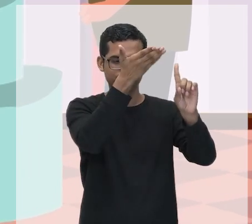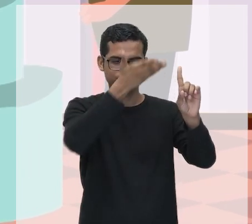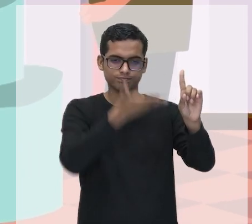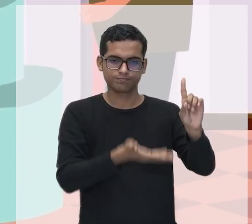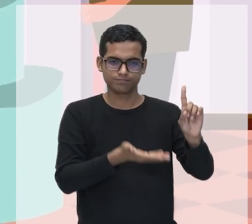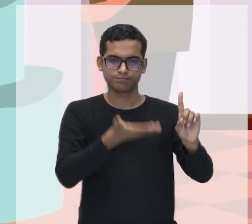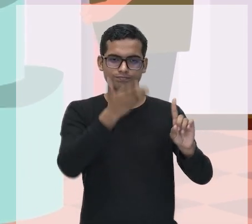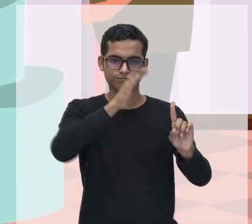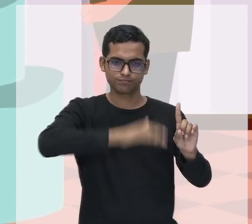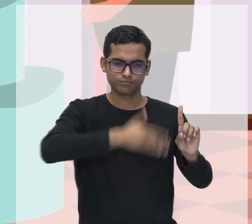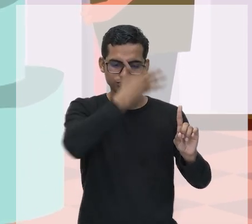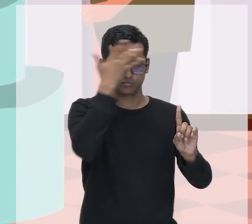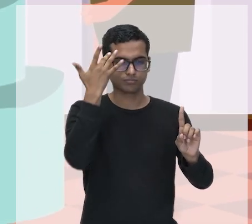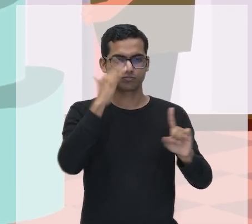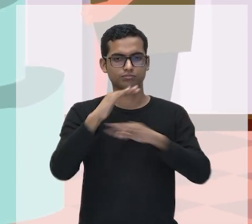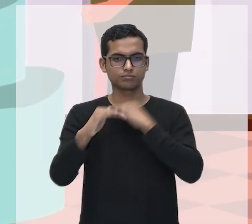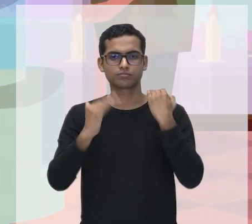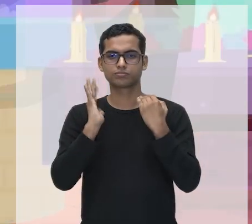queridos falecidos.